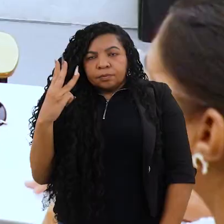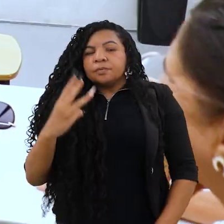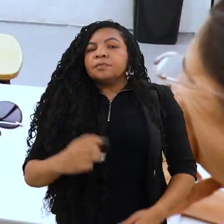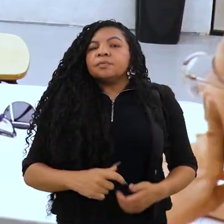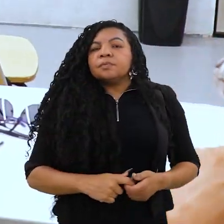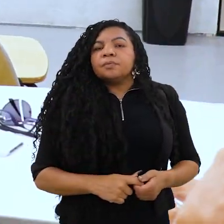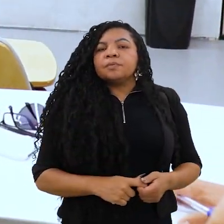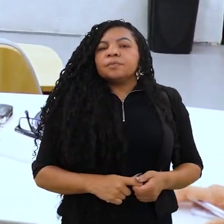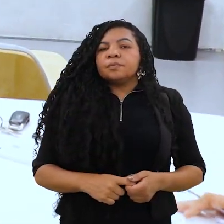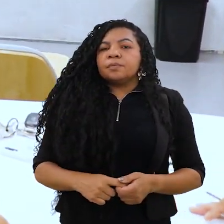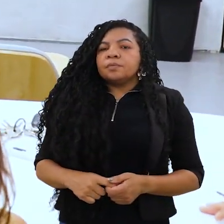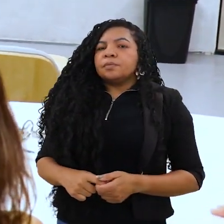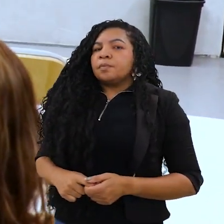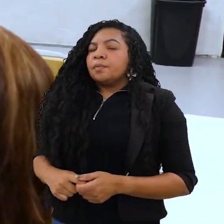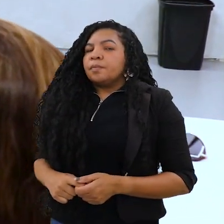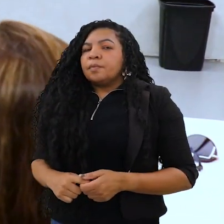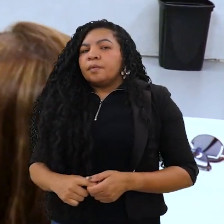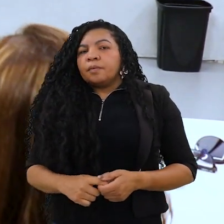Maranhão.